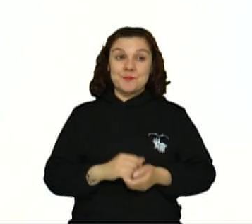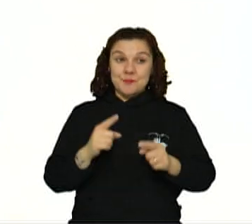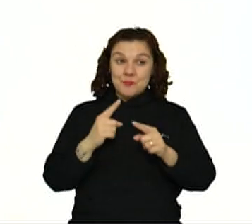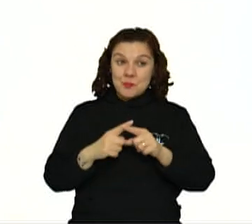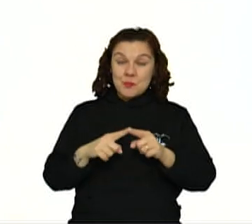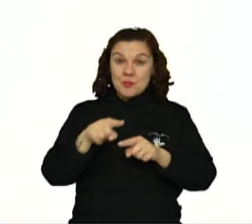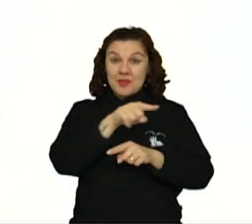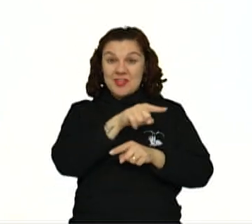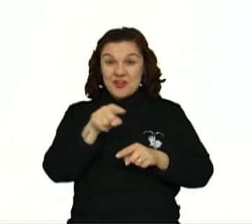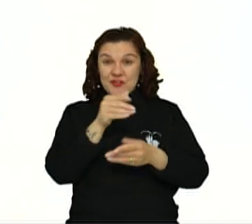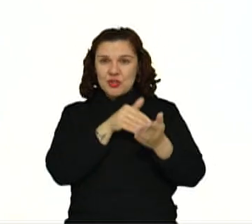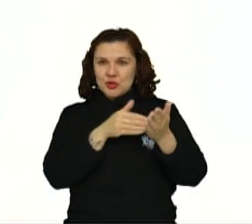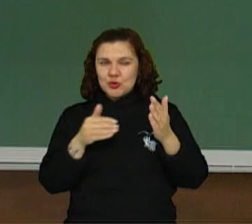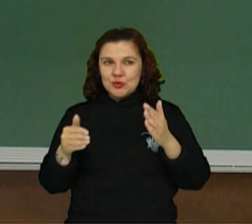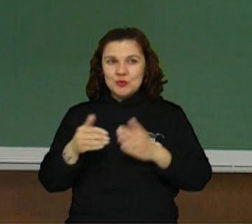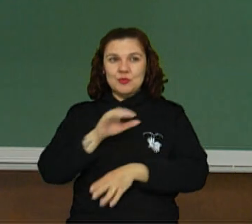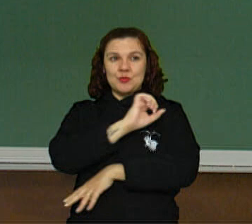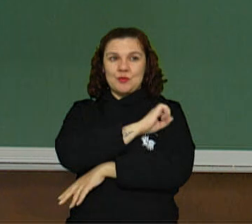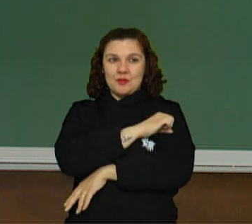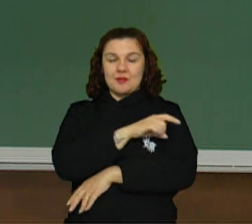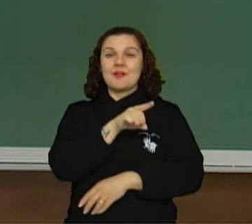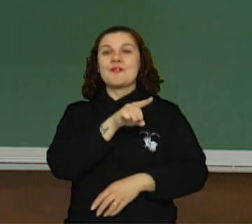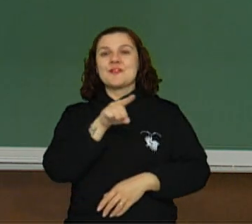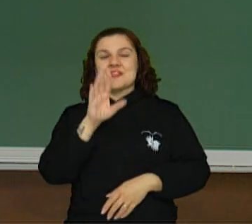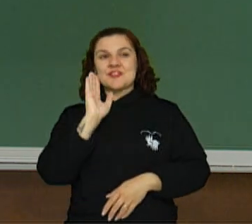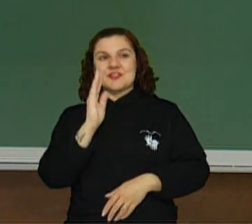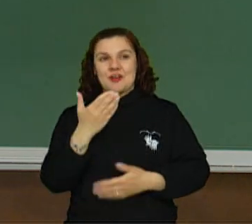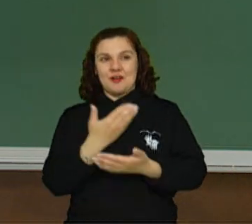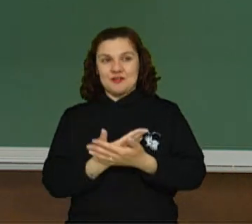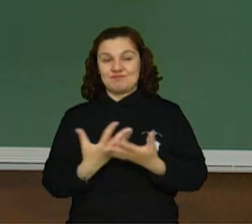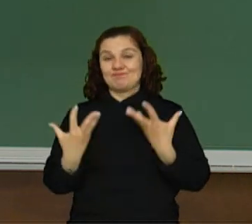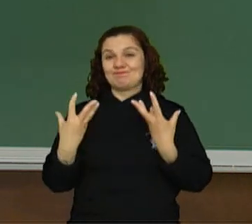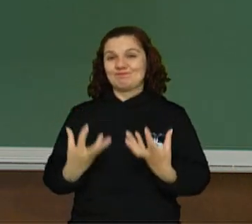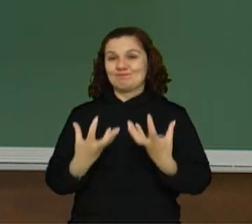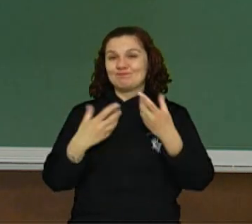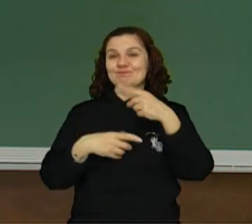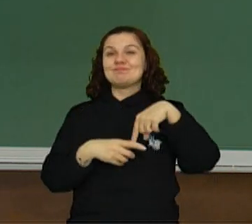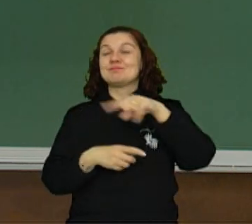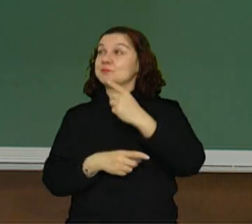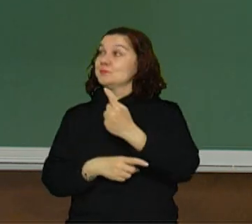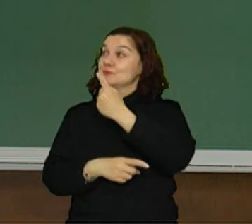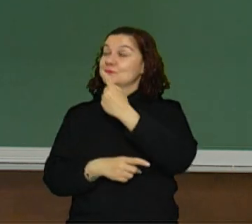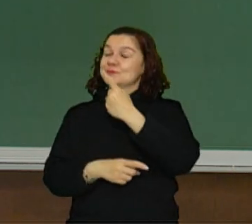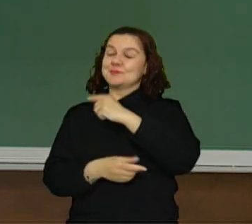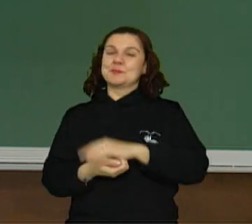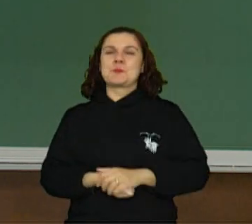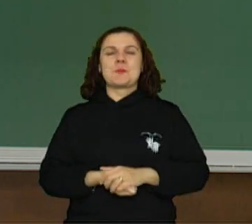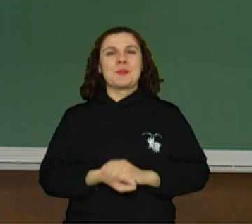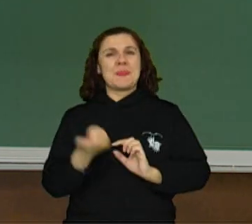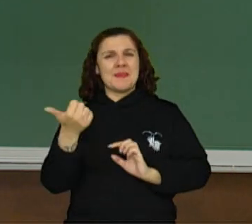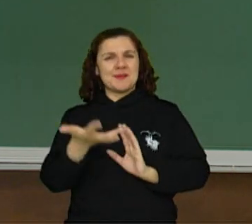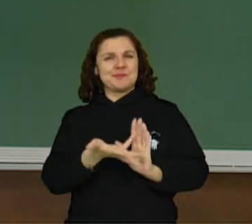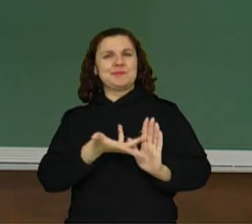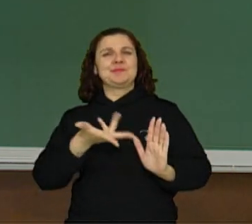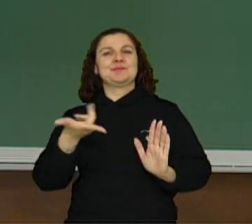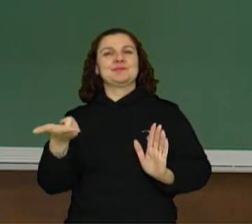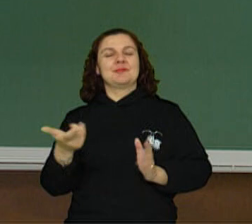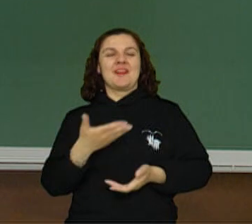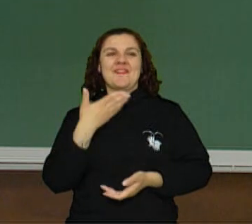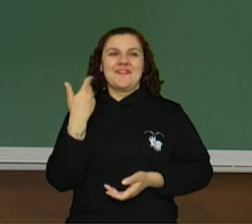vi todas as aulas do 8º ano, que vocês já viram um monte de coisas aí. E que isso aqui para vocês